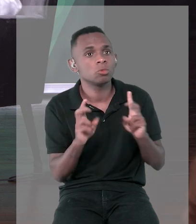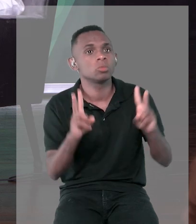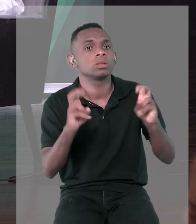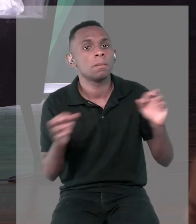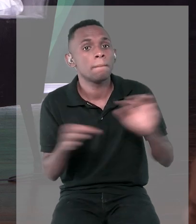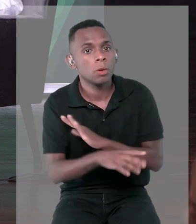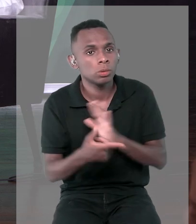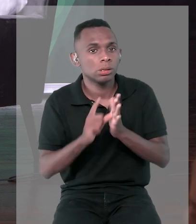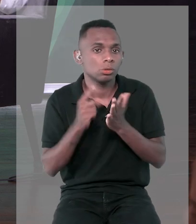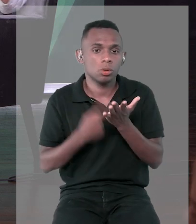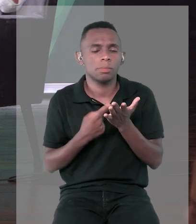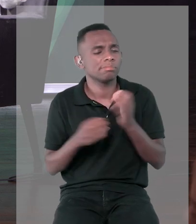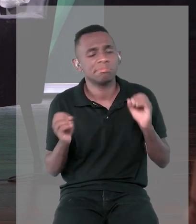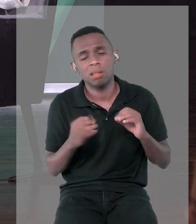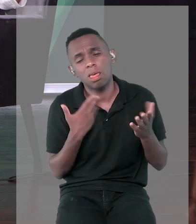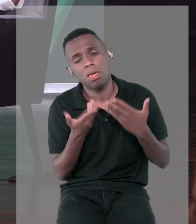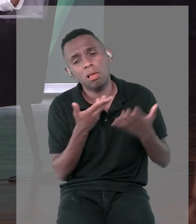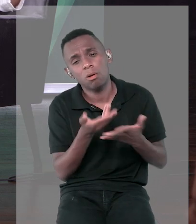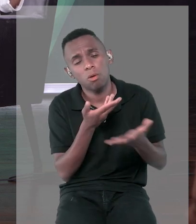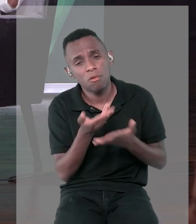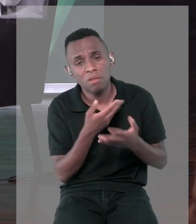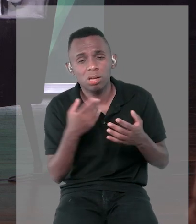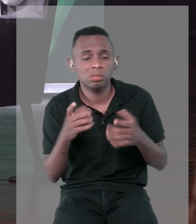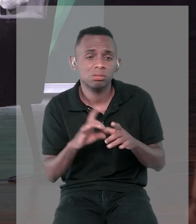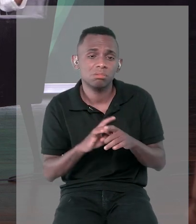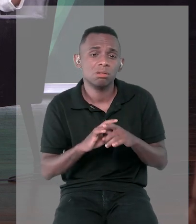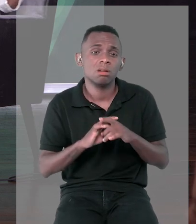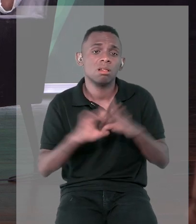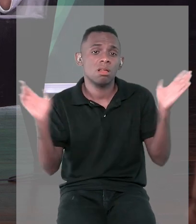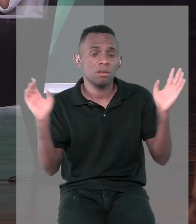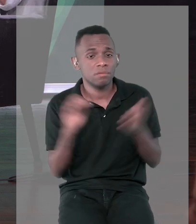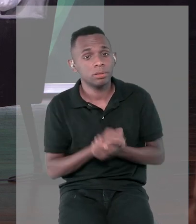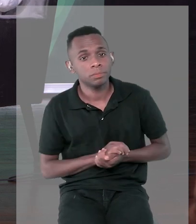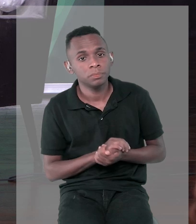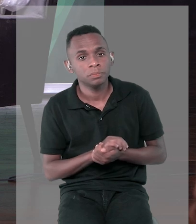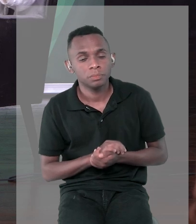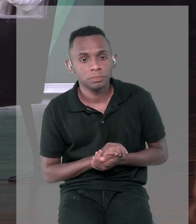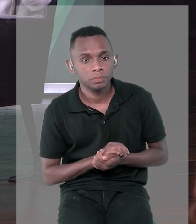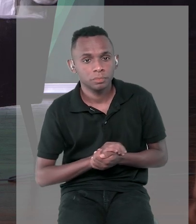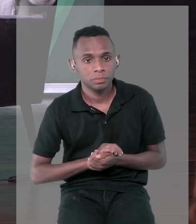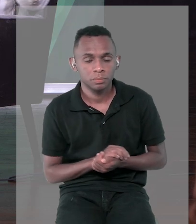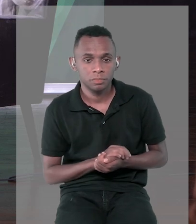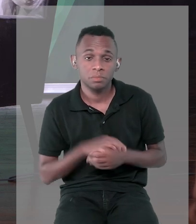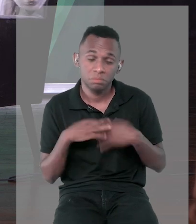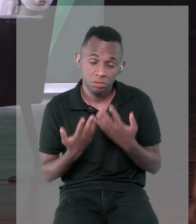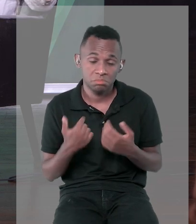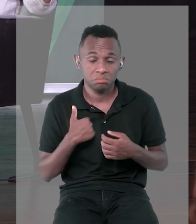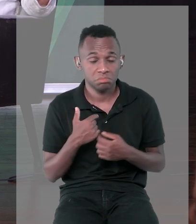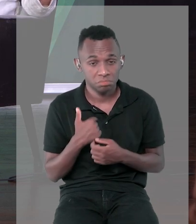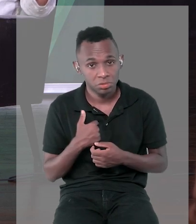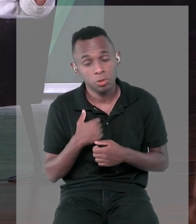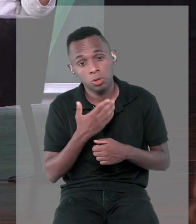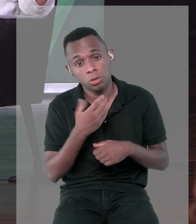uma pauta. Então, eram conversas soltas, sabe? Tanto que eu, pelo